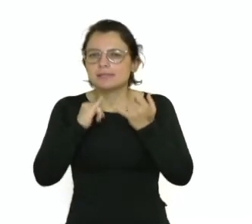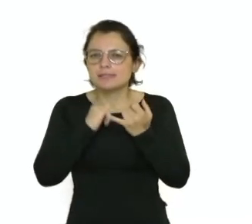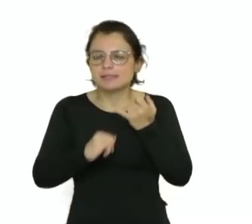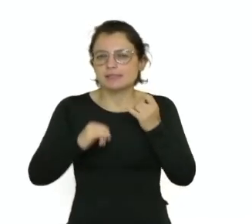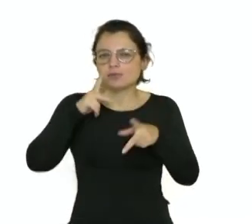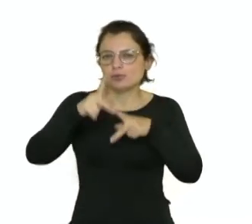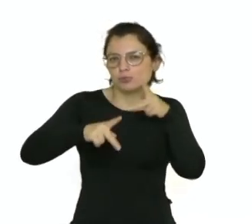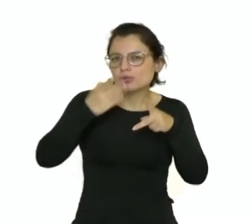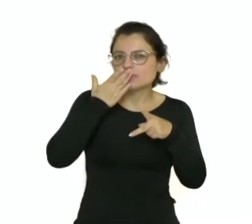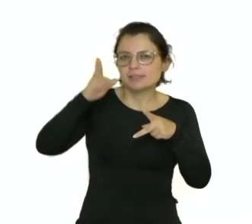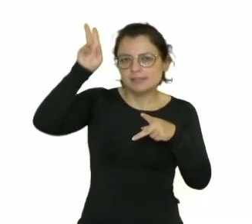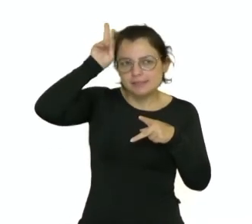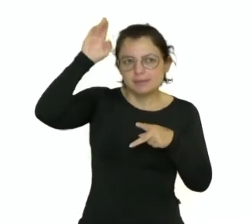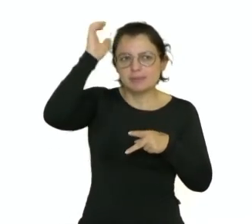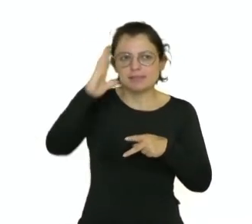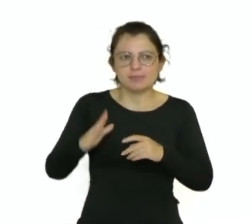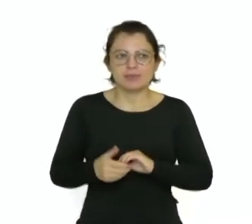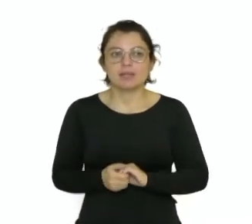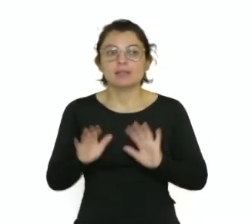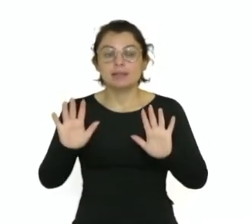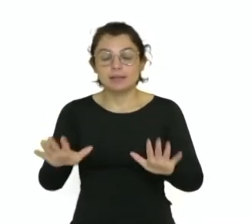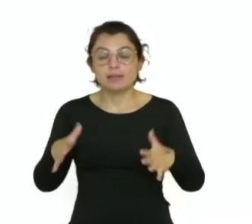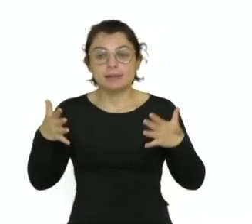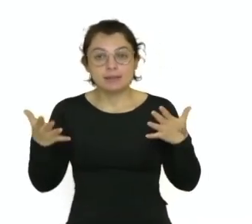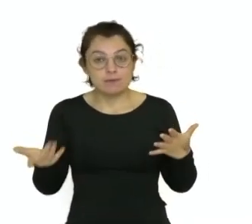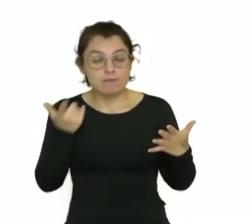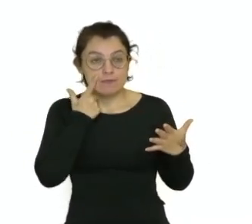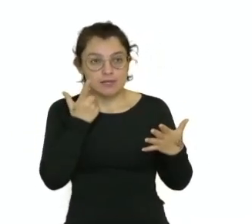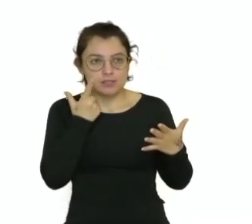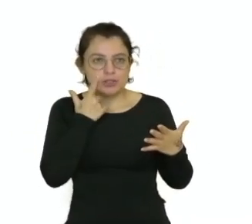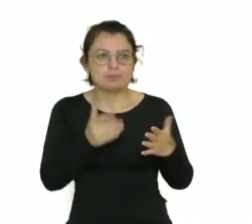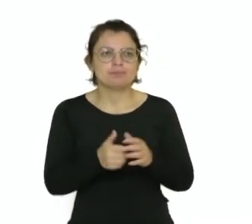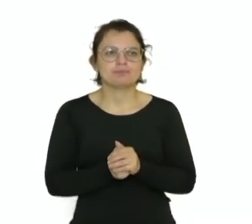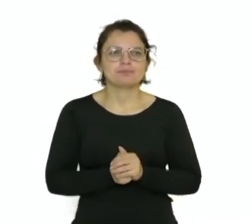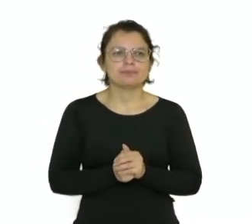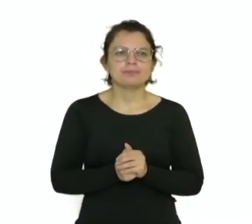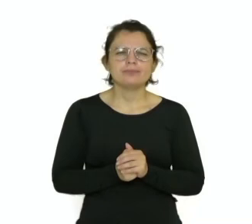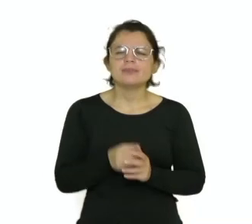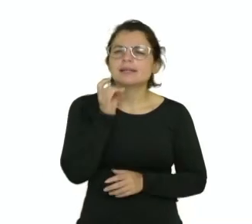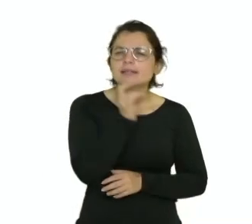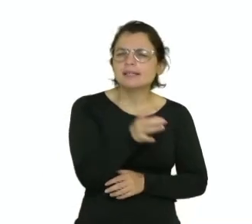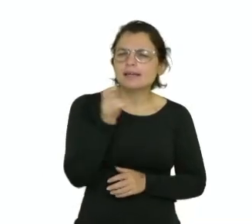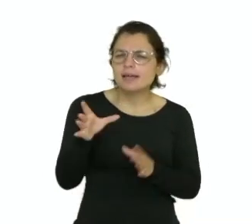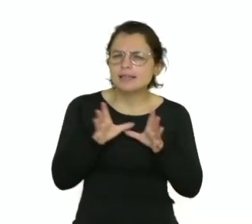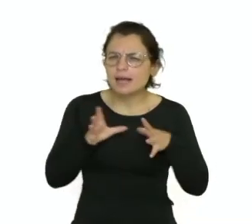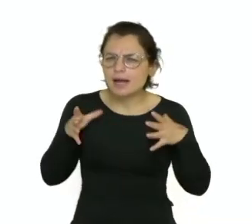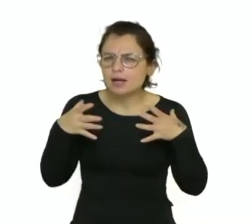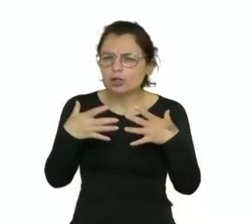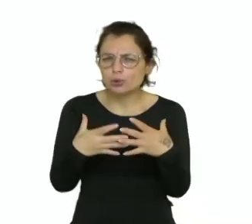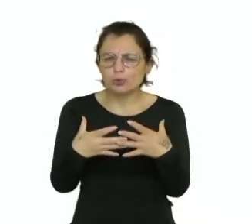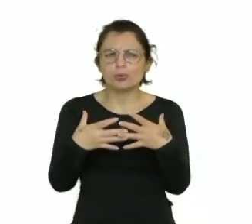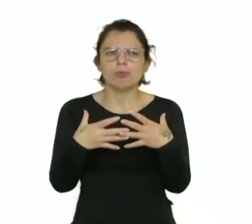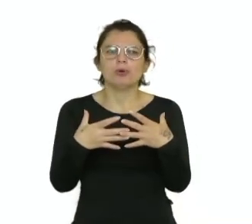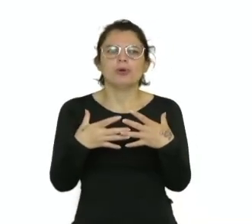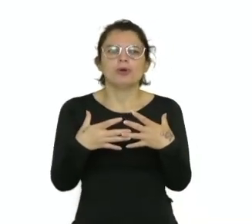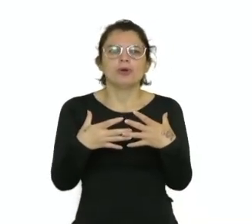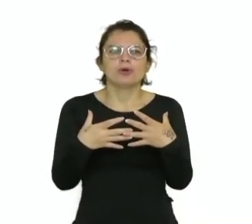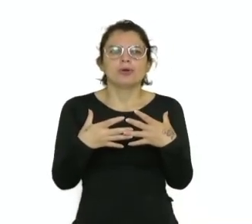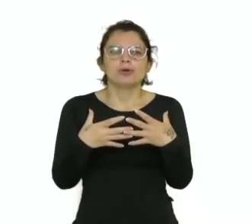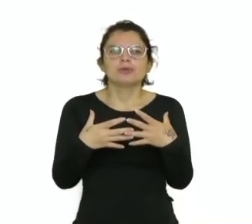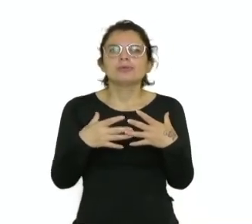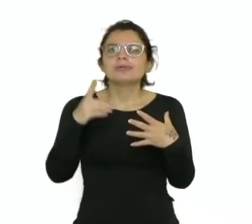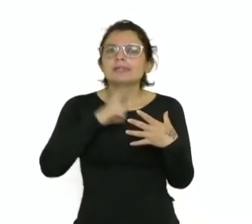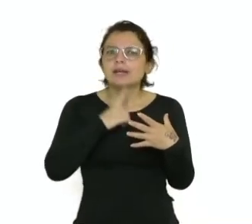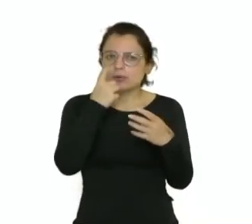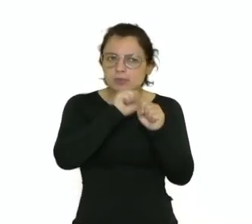indígenas brasileiros, né? Então veja, cada grupo se identifica como uma sociedade específica, mas a